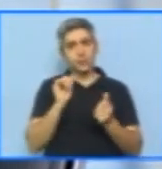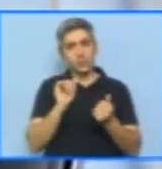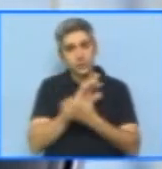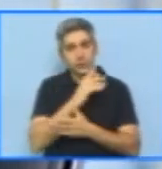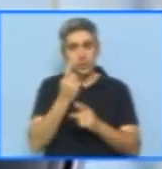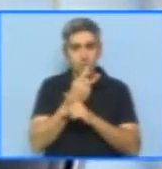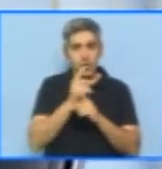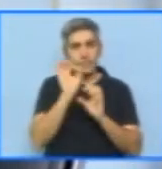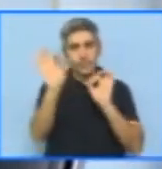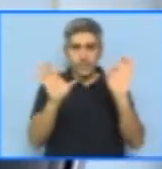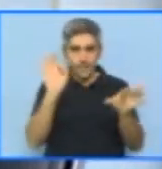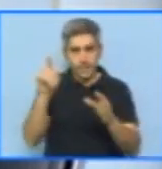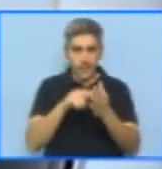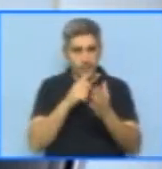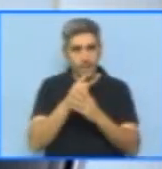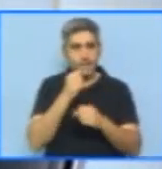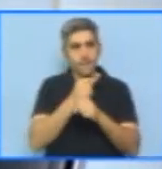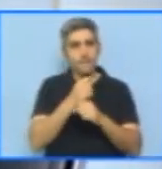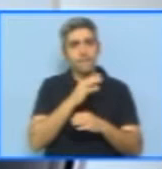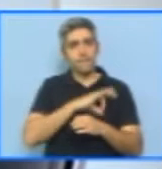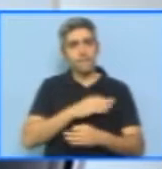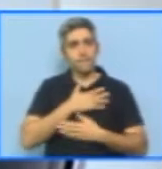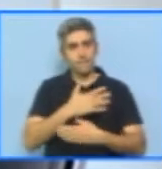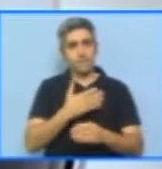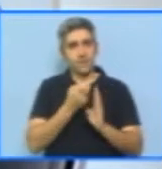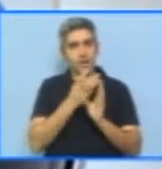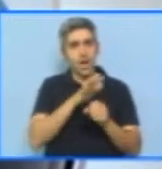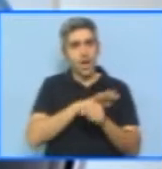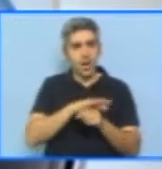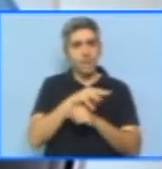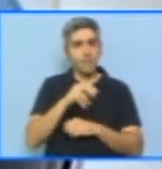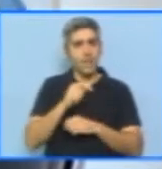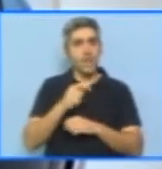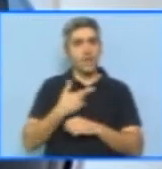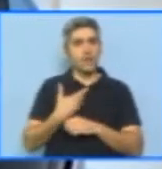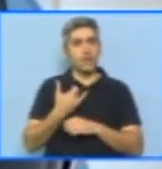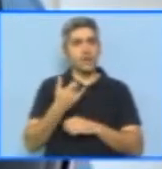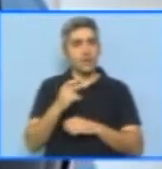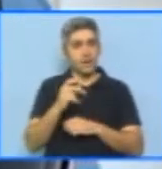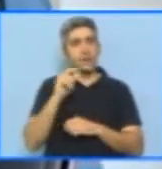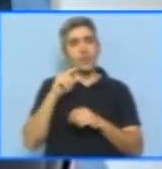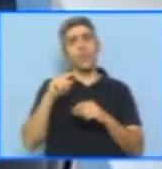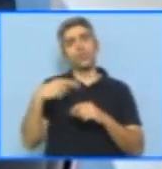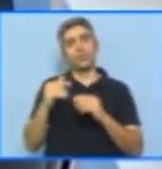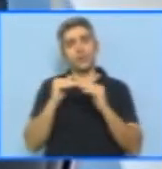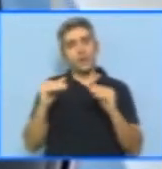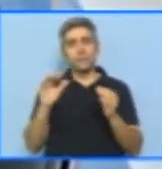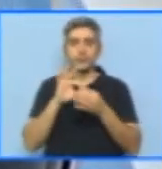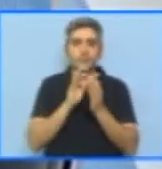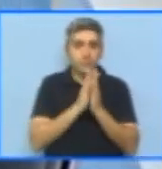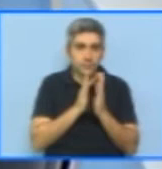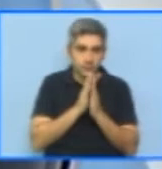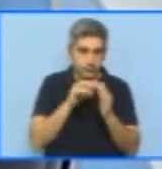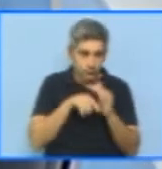jornalismo, para o trabalho dos profissionais nos vários setores dos média e também a outro nível, mais pastoral,